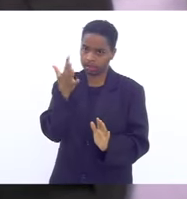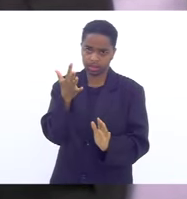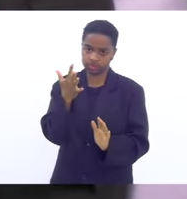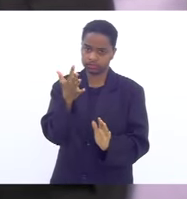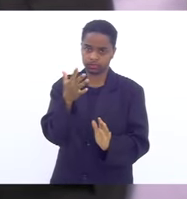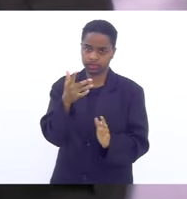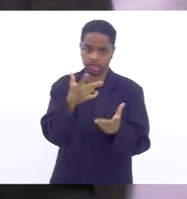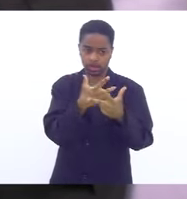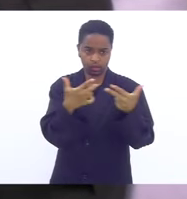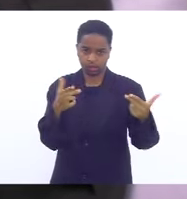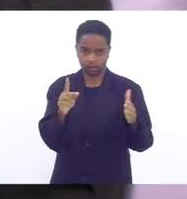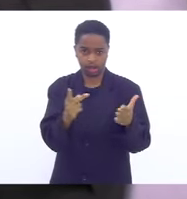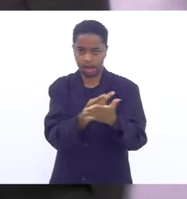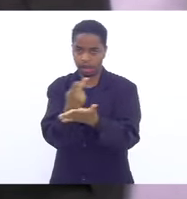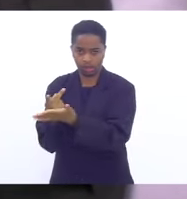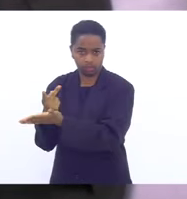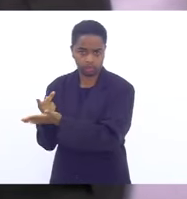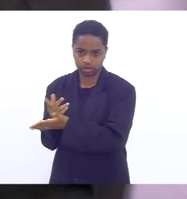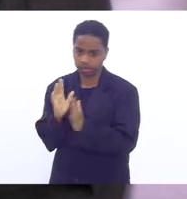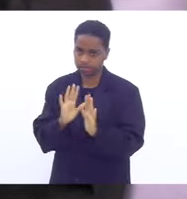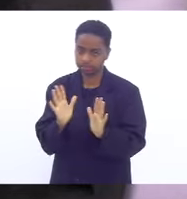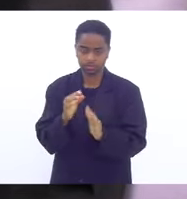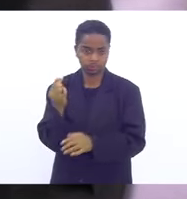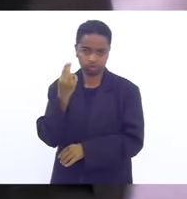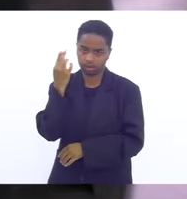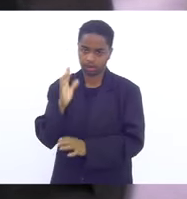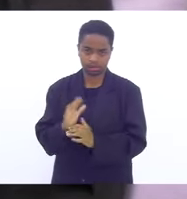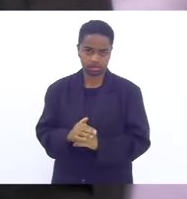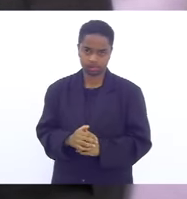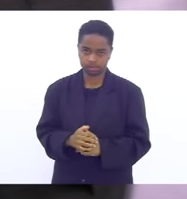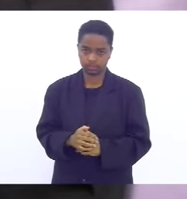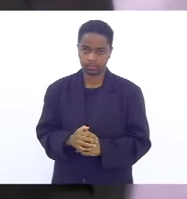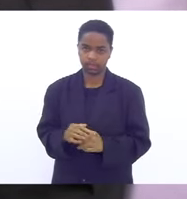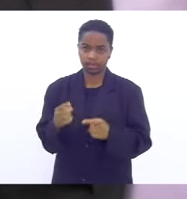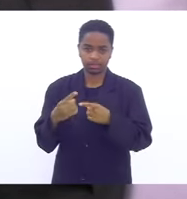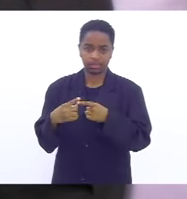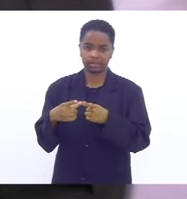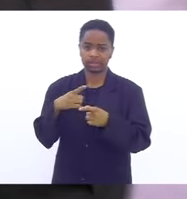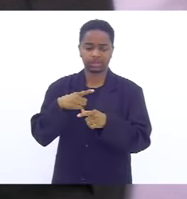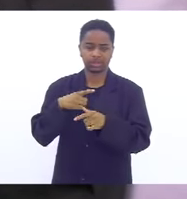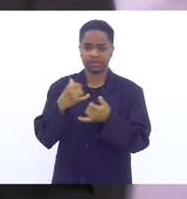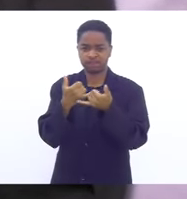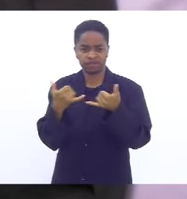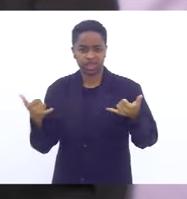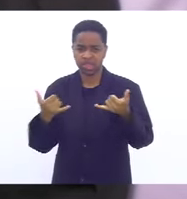esses casos de catástrofe que tem aí. Transformadores, fusíveis, fios.